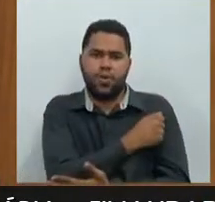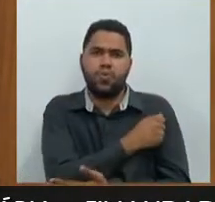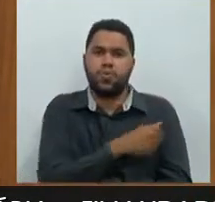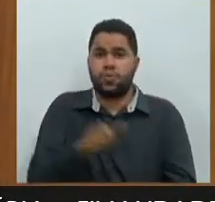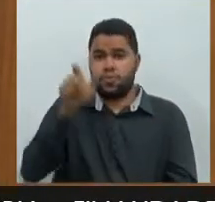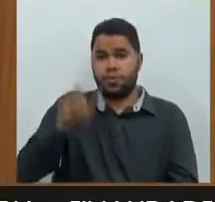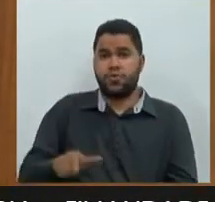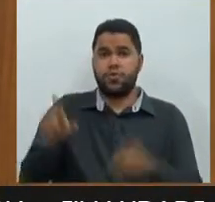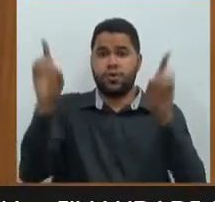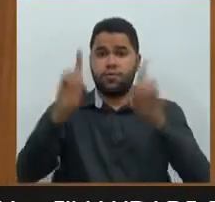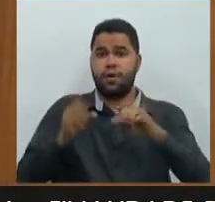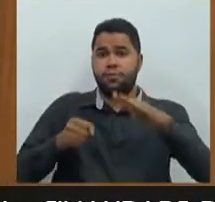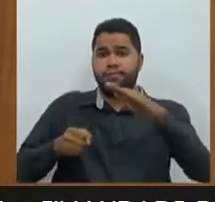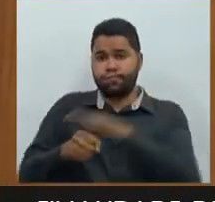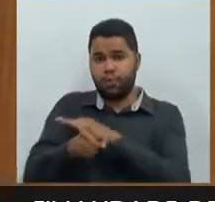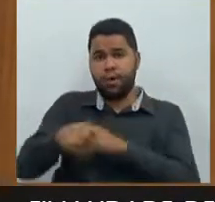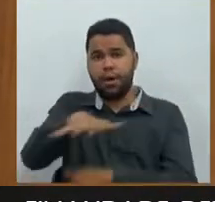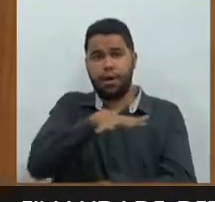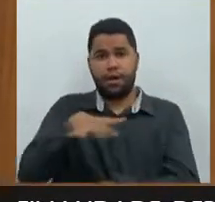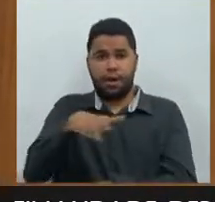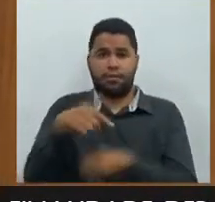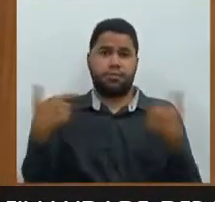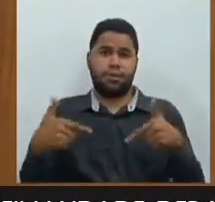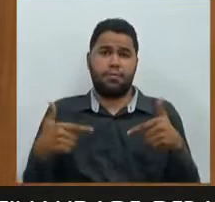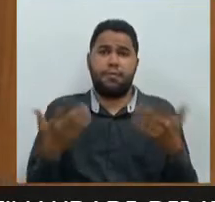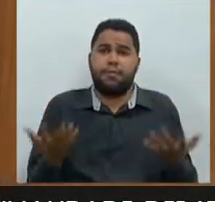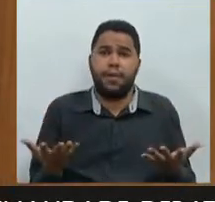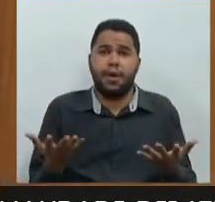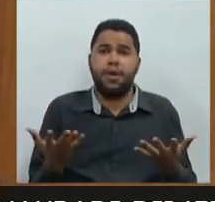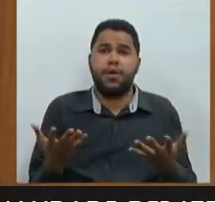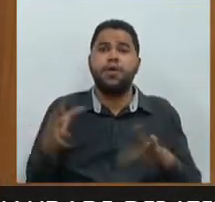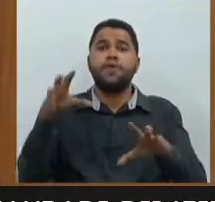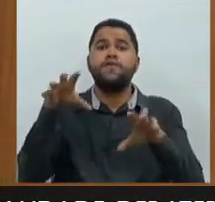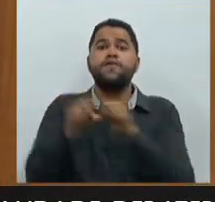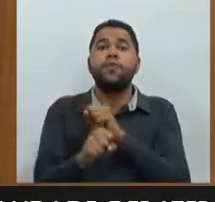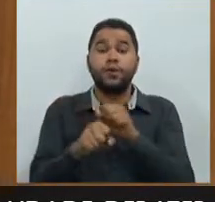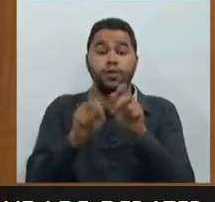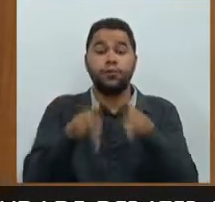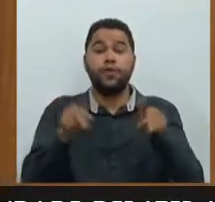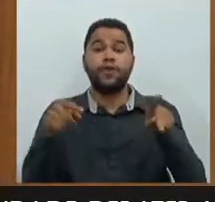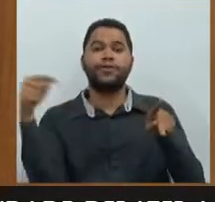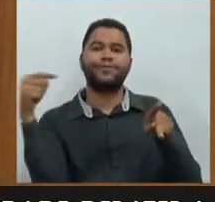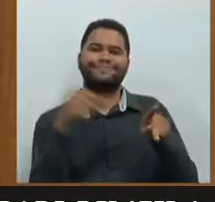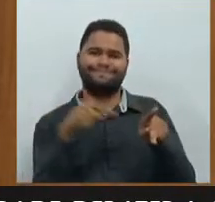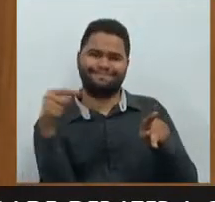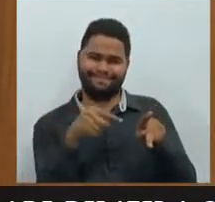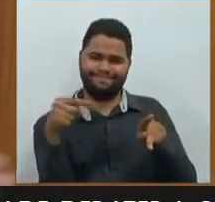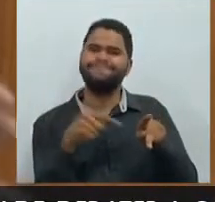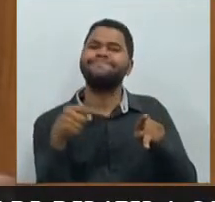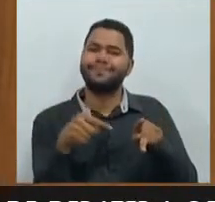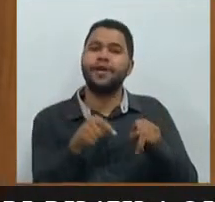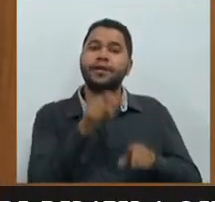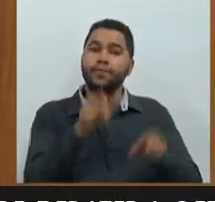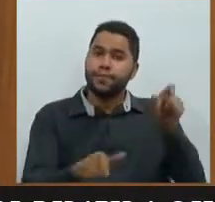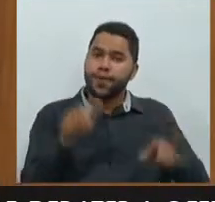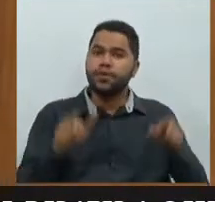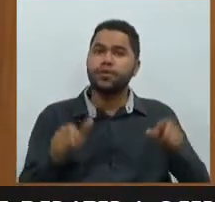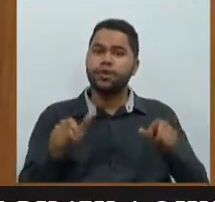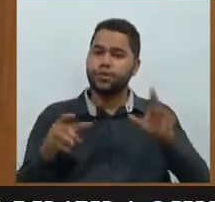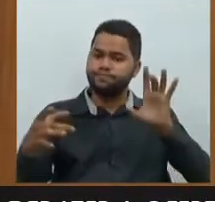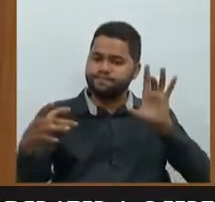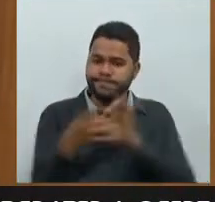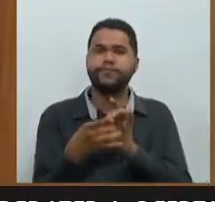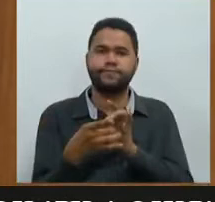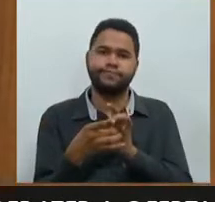com deficiência no mercado de trabalho, sem a gente falar da formação dos professores, da formação daqueles que estão diretamente ligados